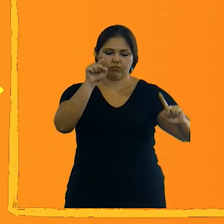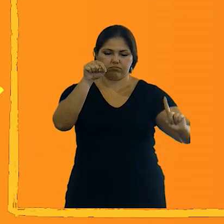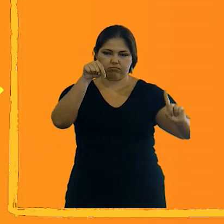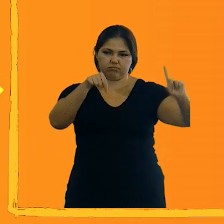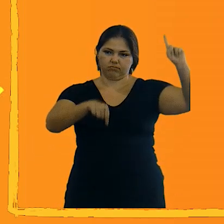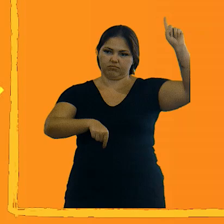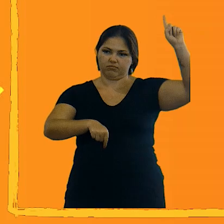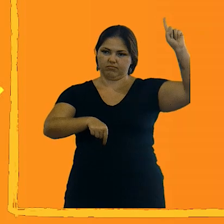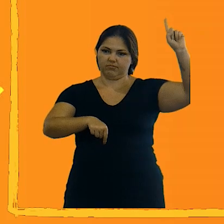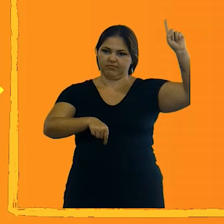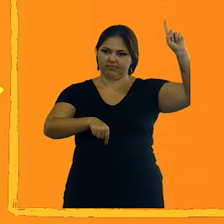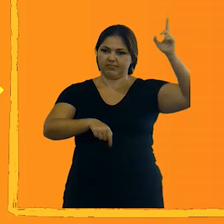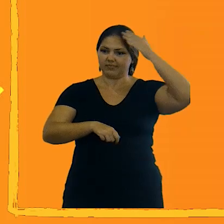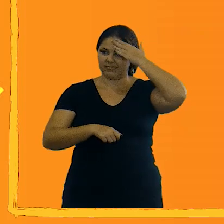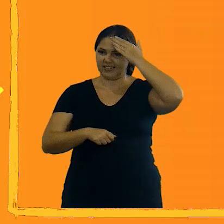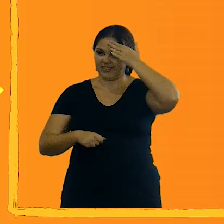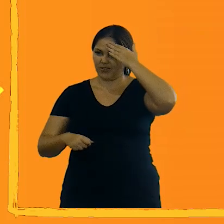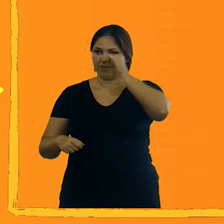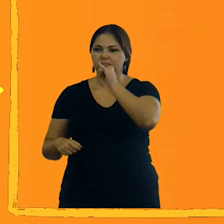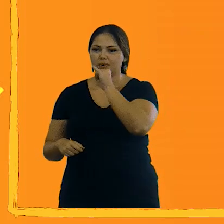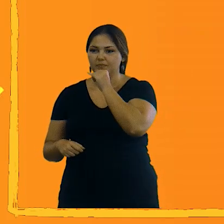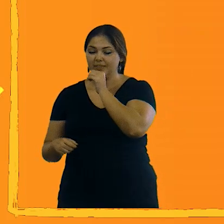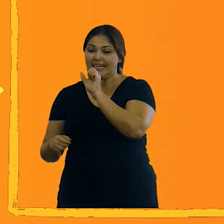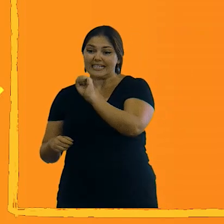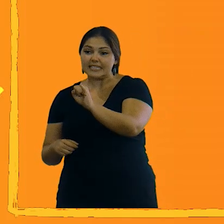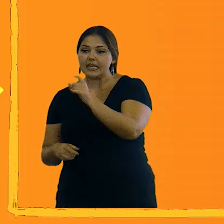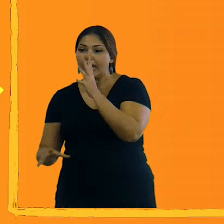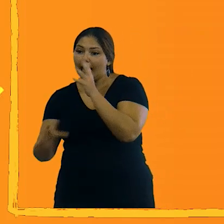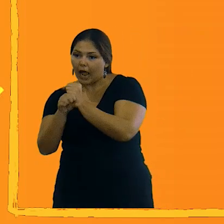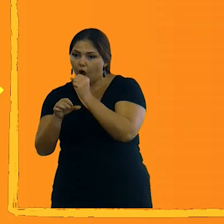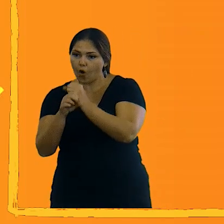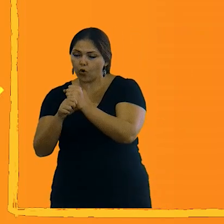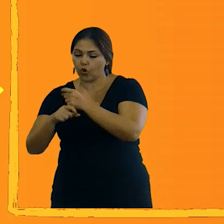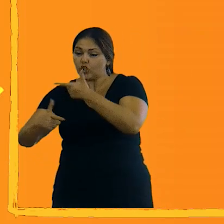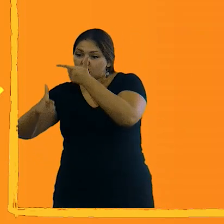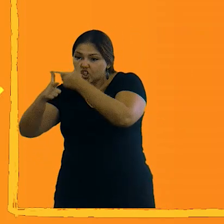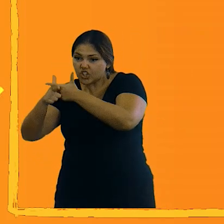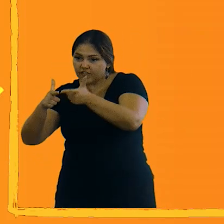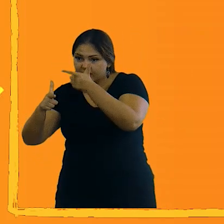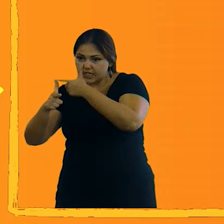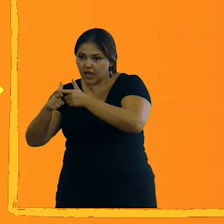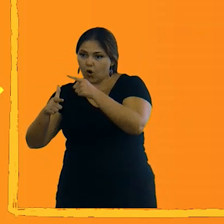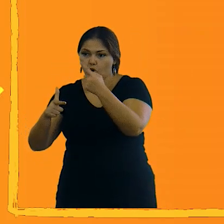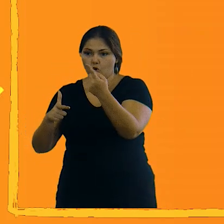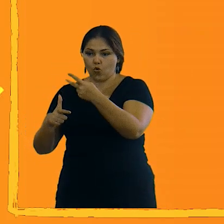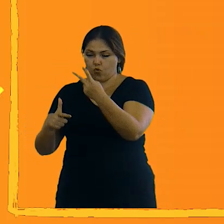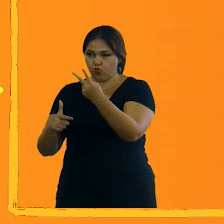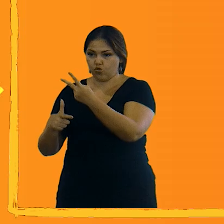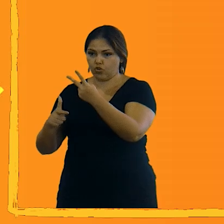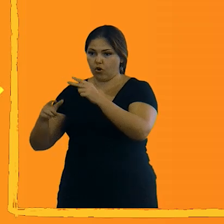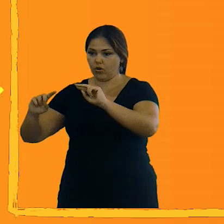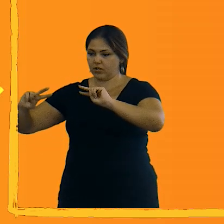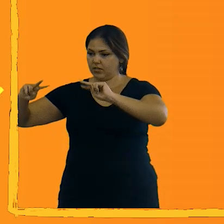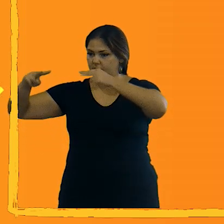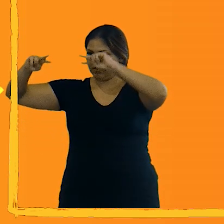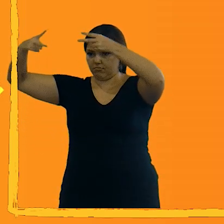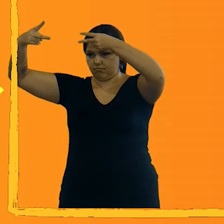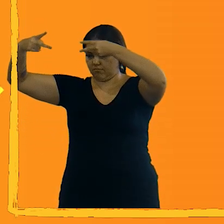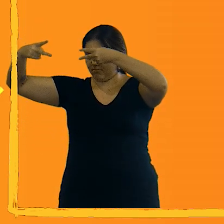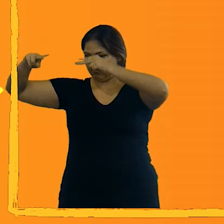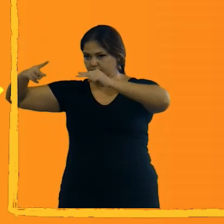na capa do material vai divide diretamente multiplica